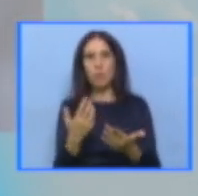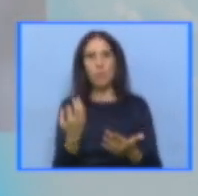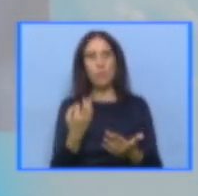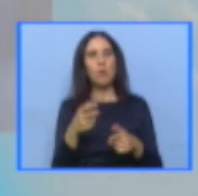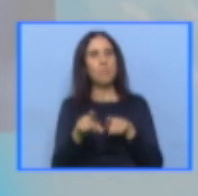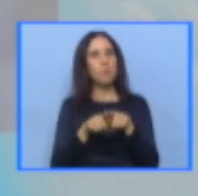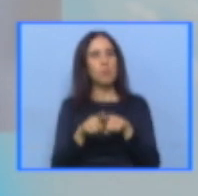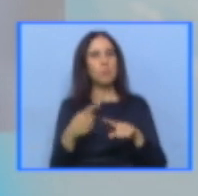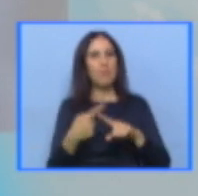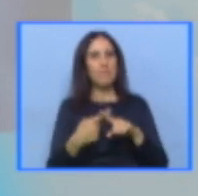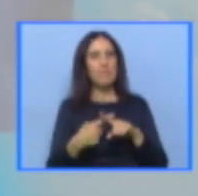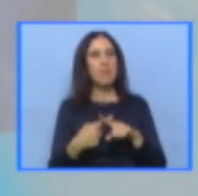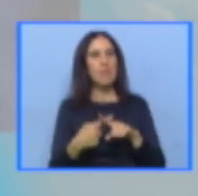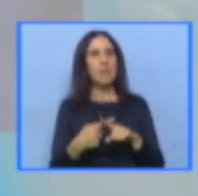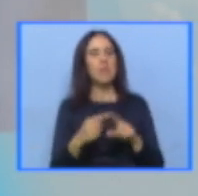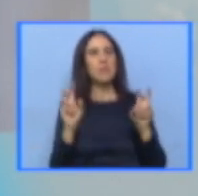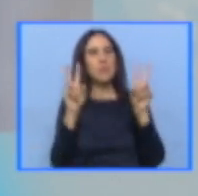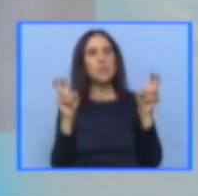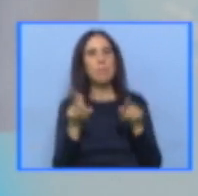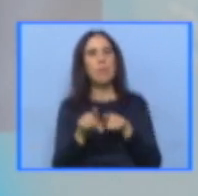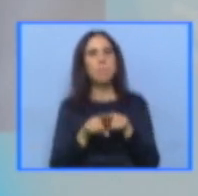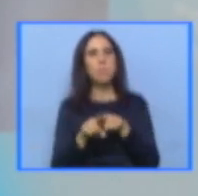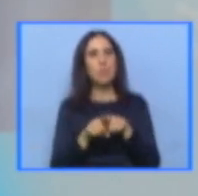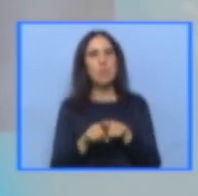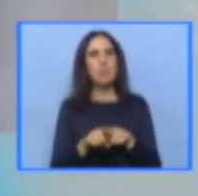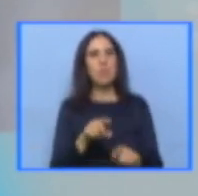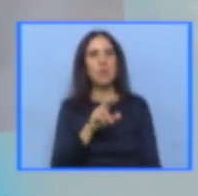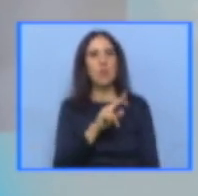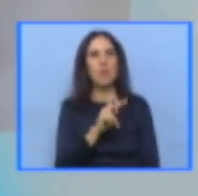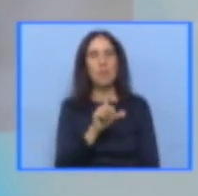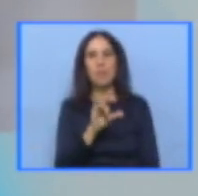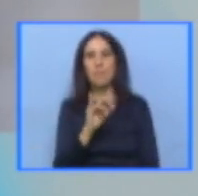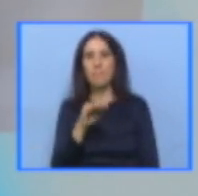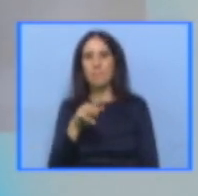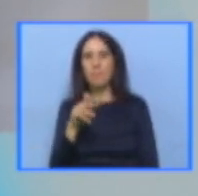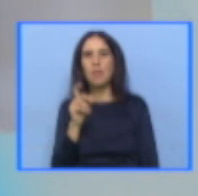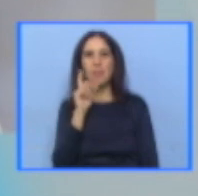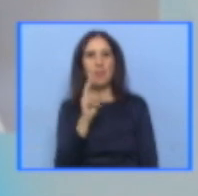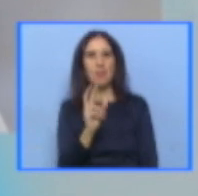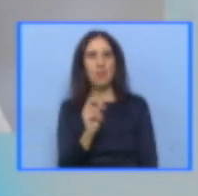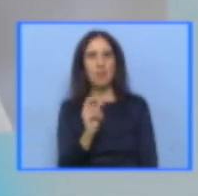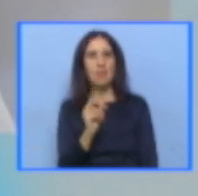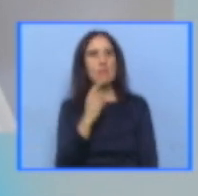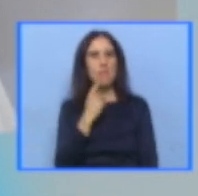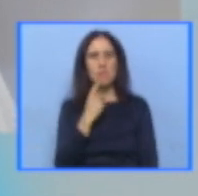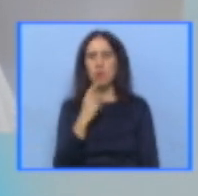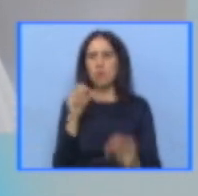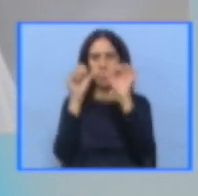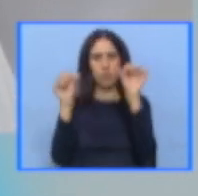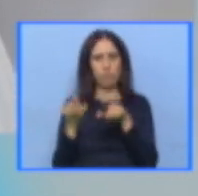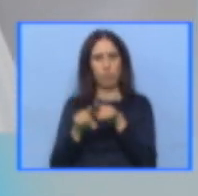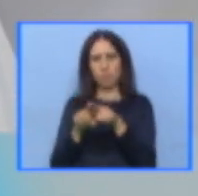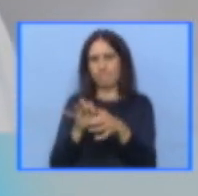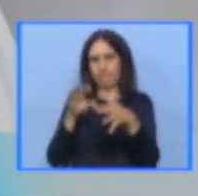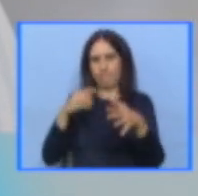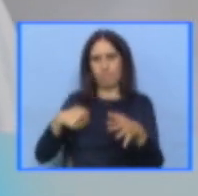uma política muito interessante, que era chamada política do ralliement do Leão XIII, que é, nós não temos nada a ver com regimes políticos, para